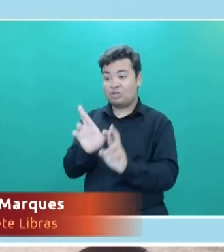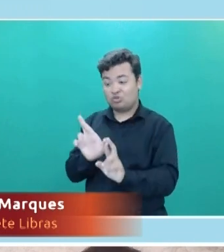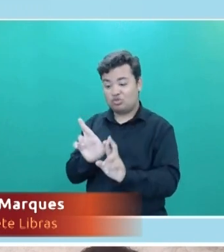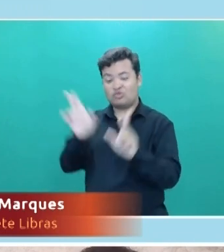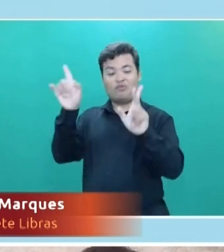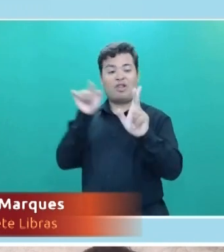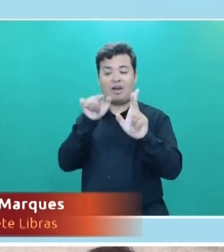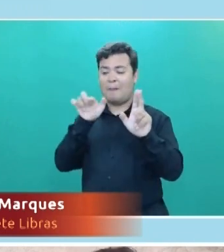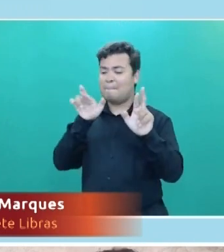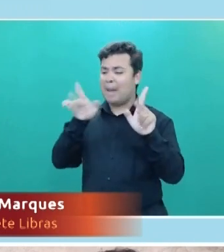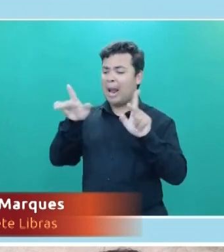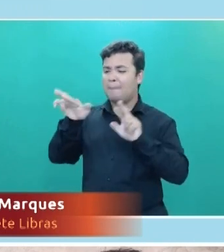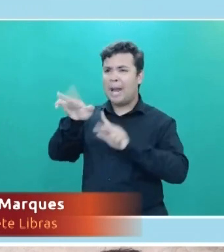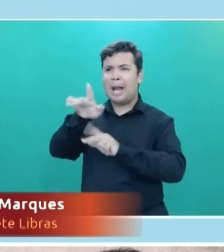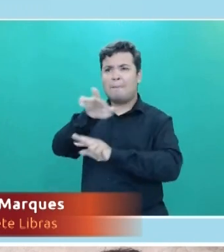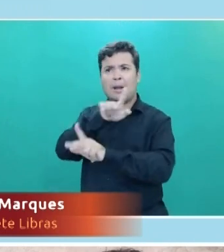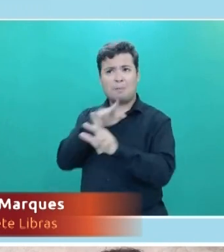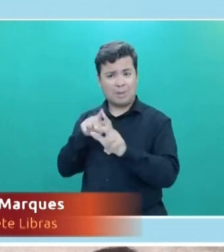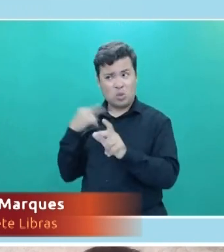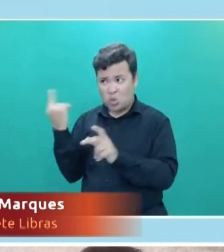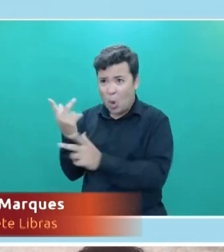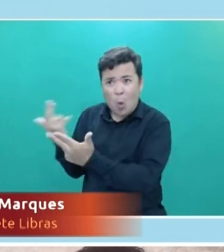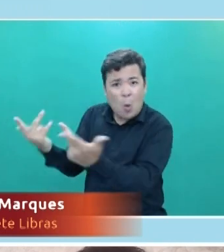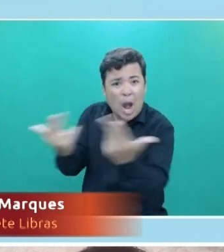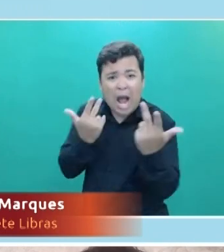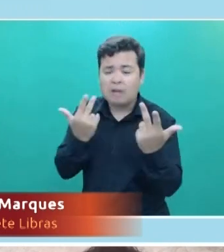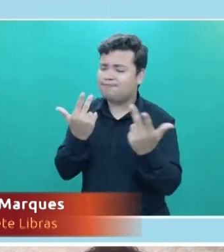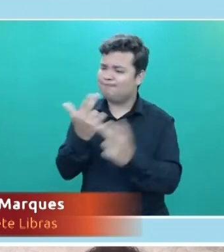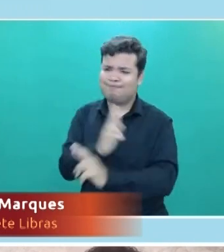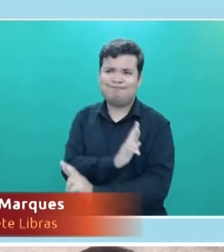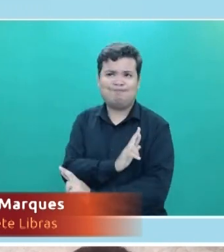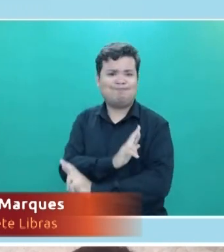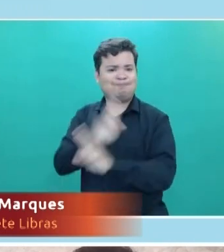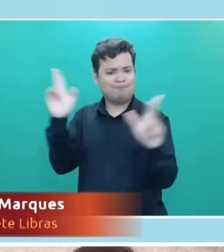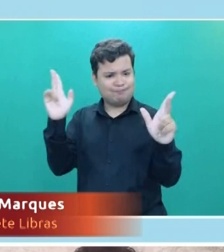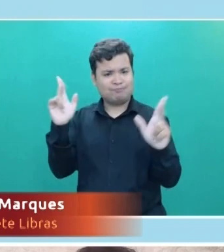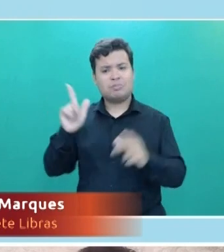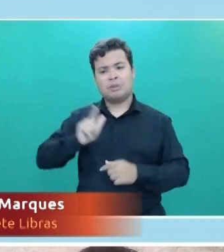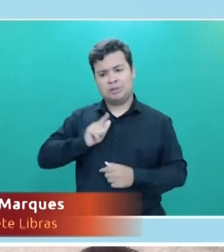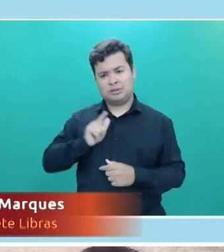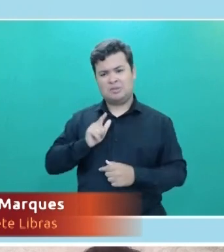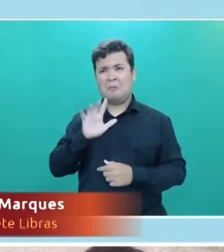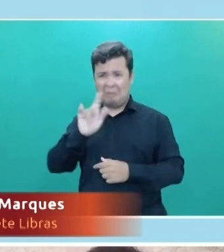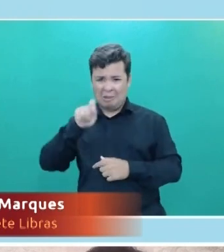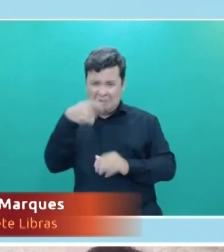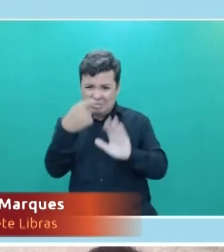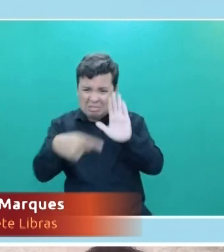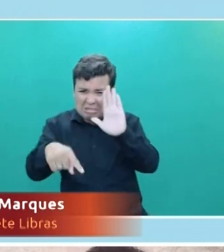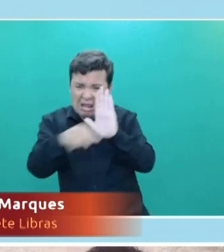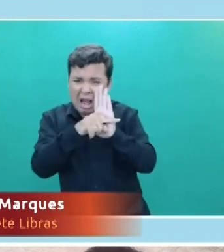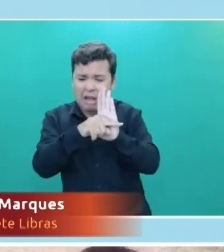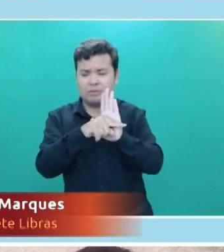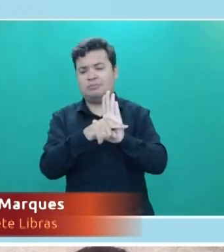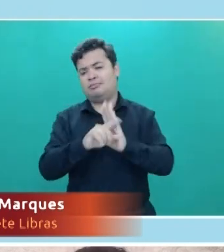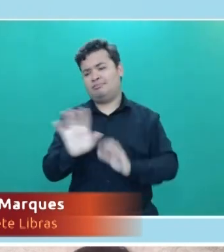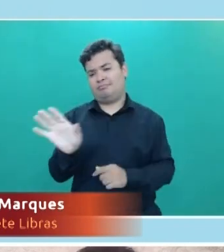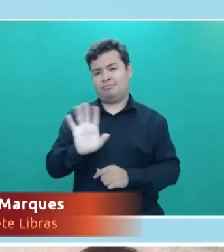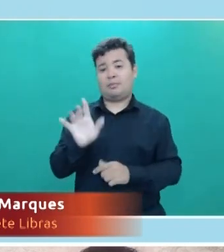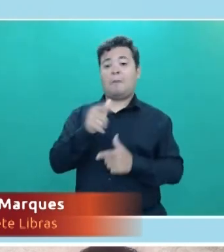somos diferentes, isso não significa que seja algo negativo, né? O problema é quando a diferença